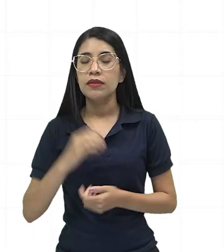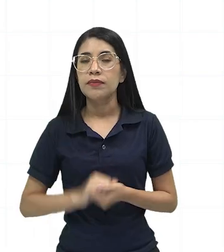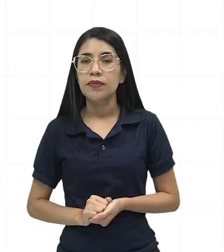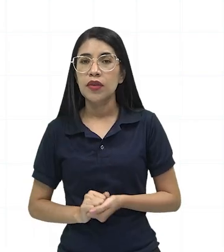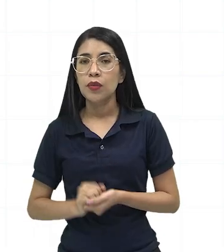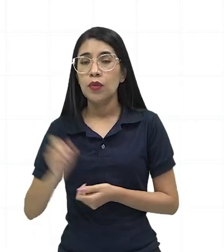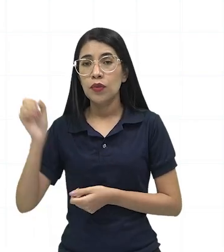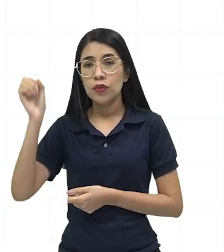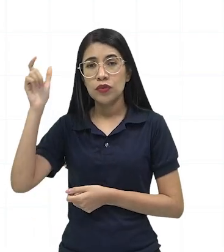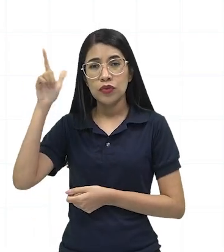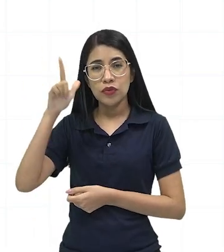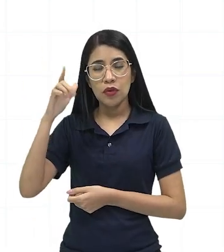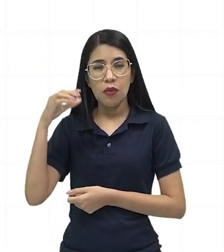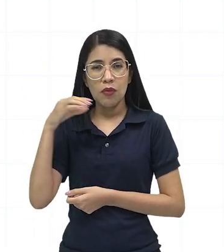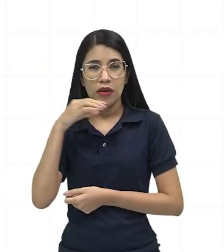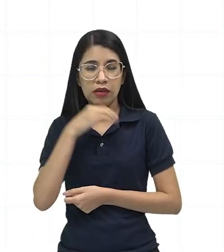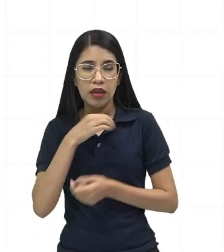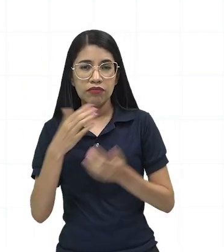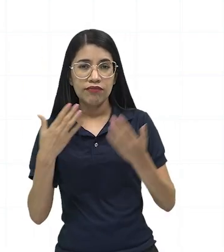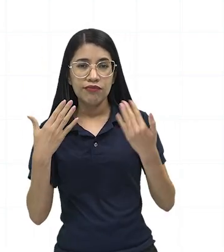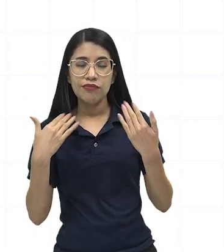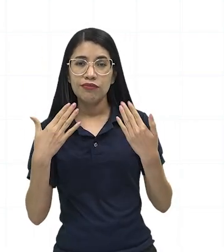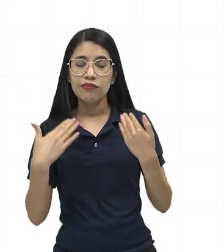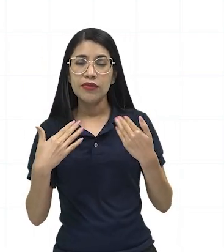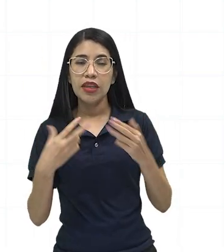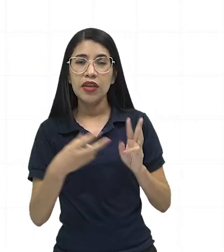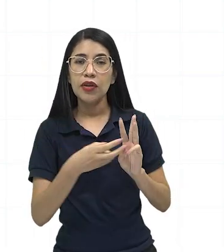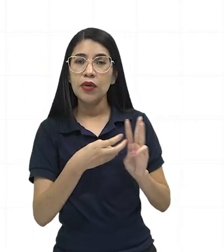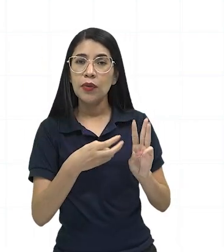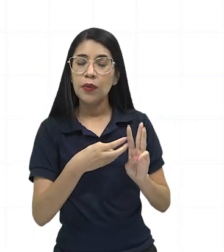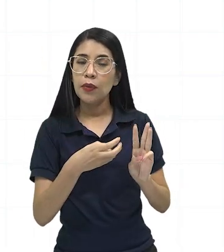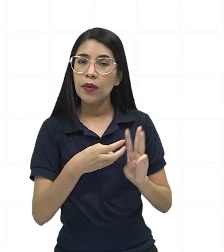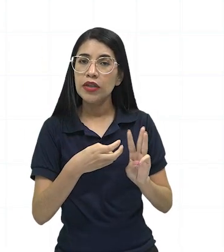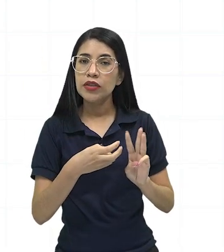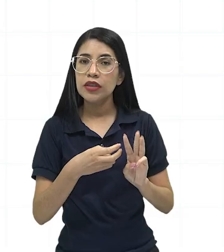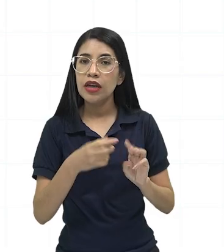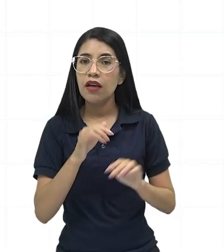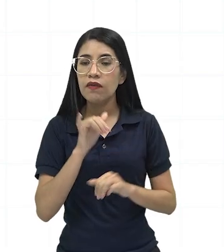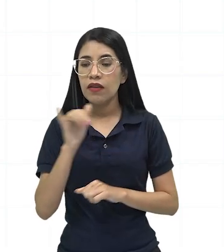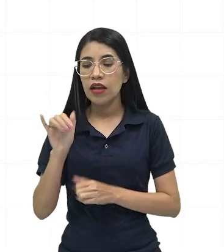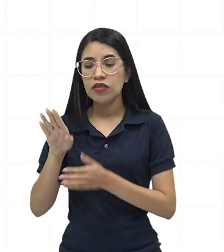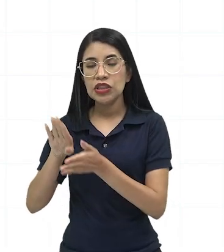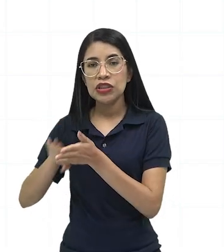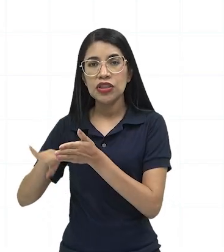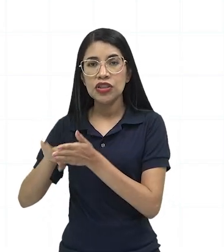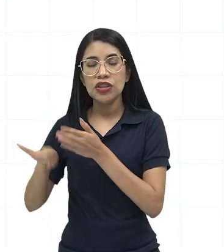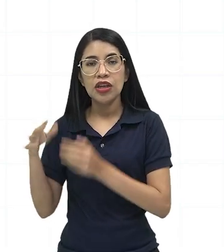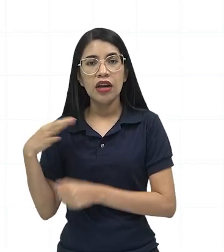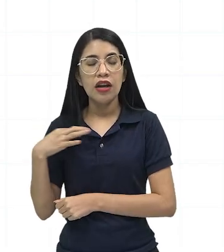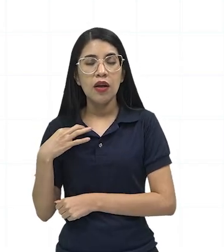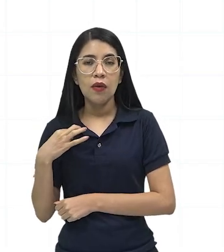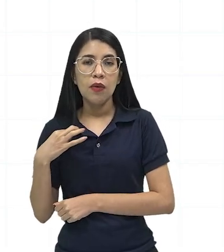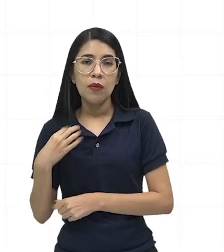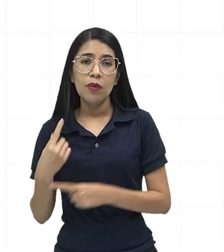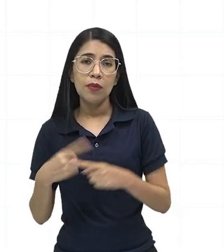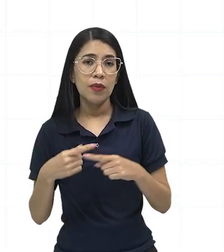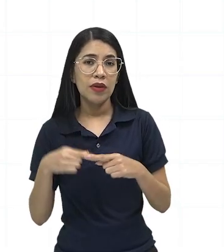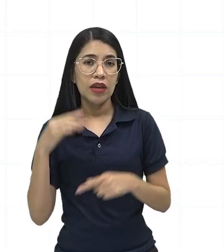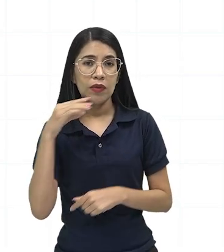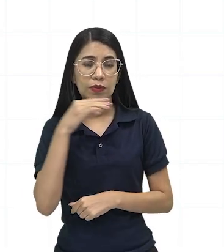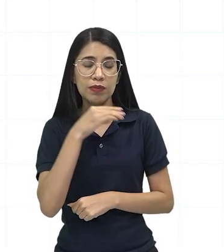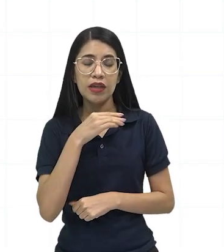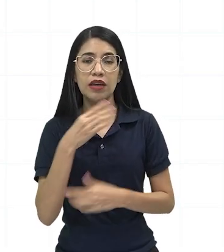quente e o índio teria despido o português, devido ao grande